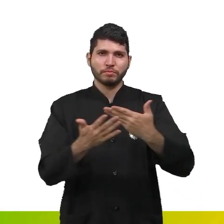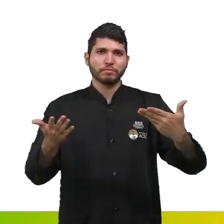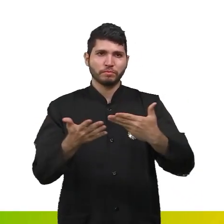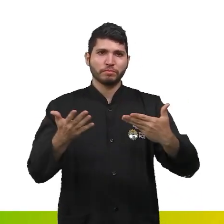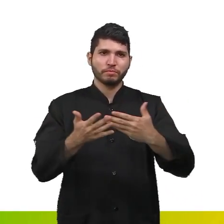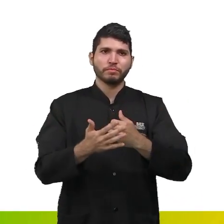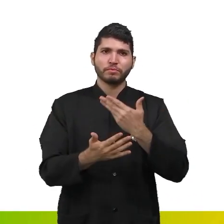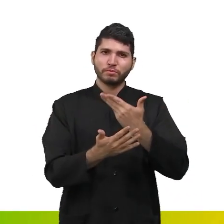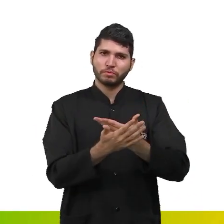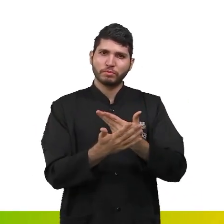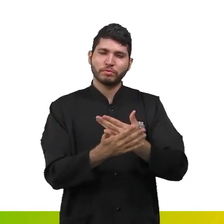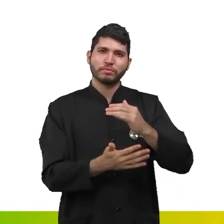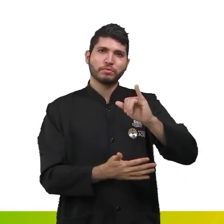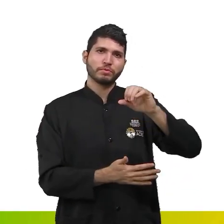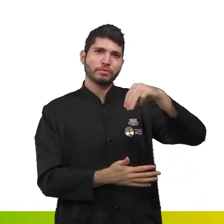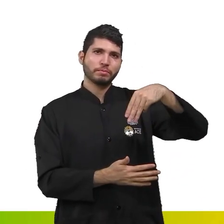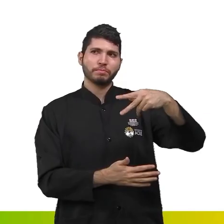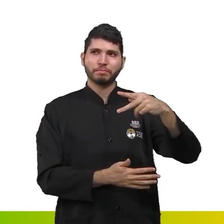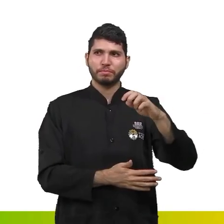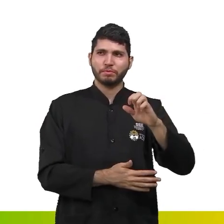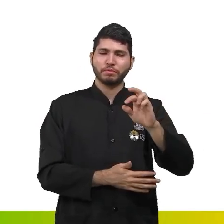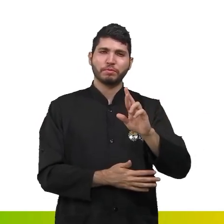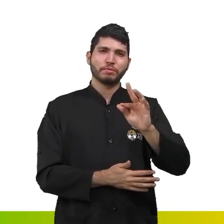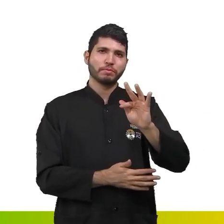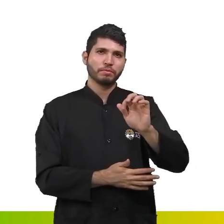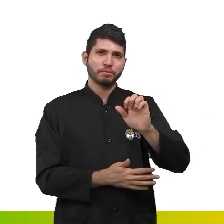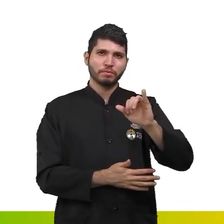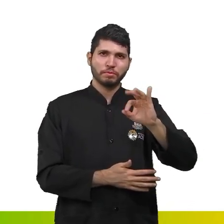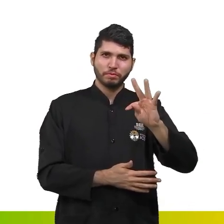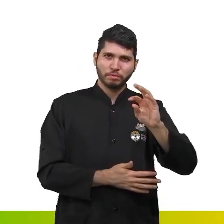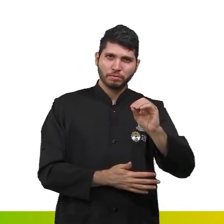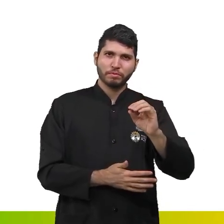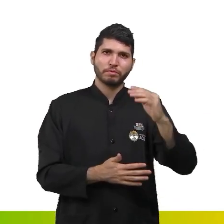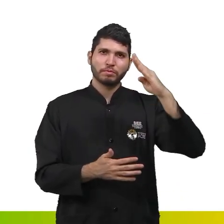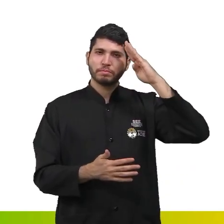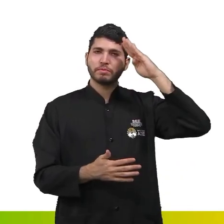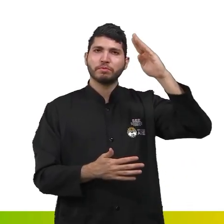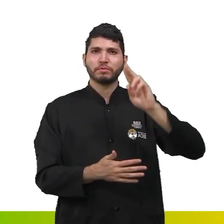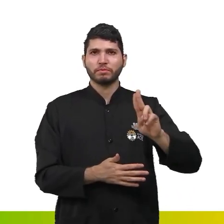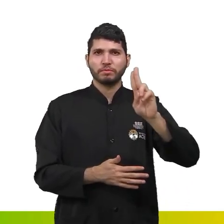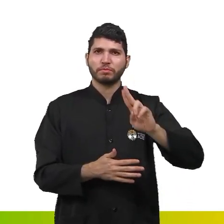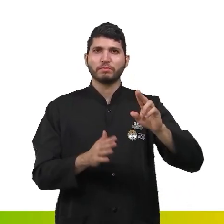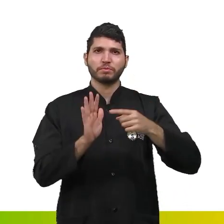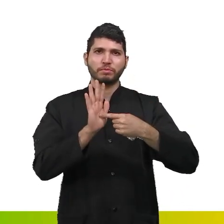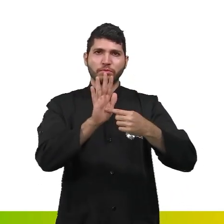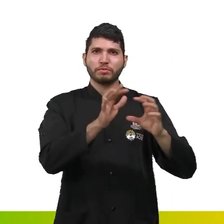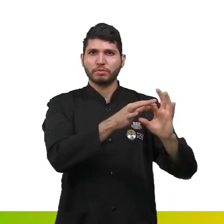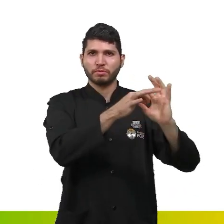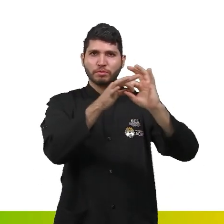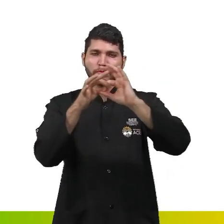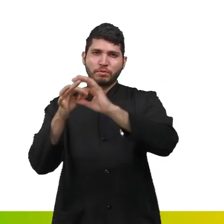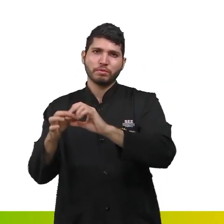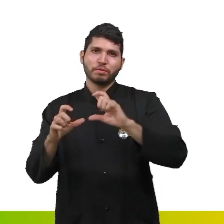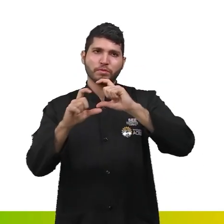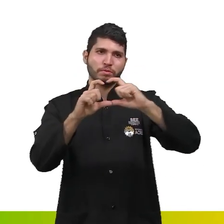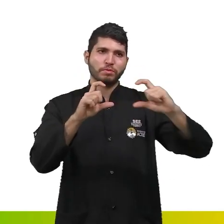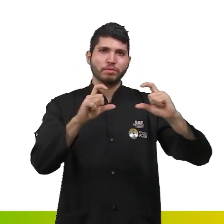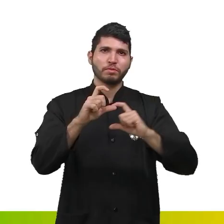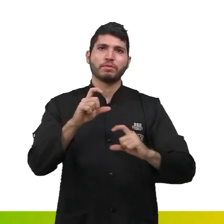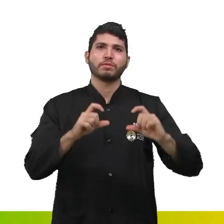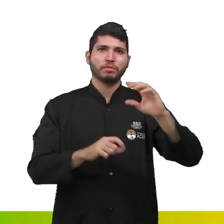aí o pretérito imperfeito no indicativo, falamos os principais usos aí, trouxemos contexto, tirinha do gaturro para a